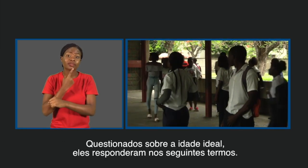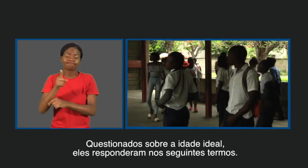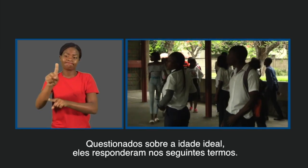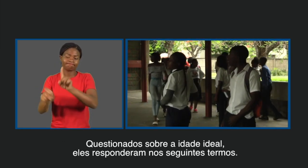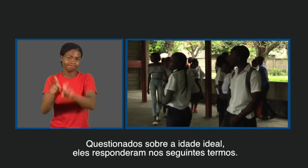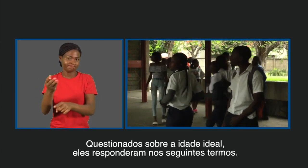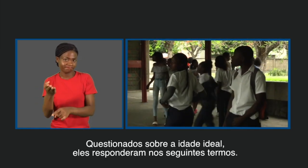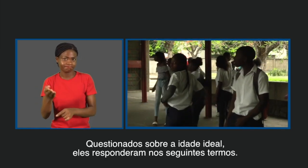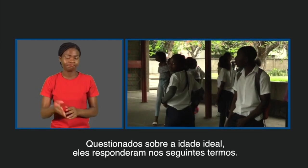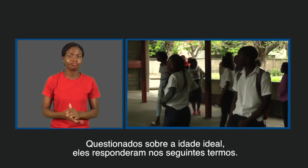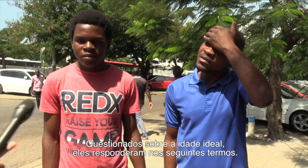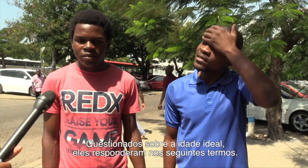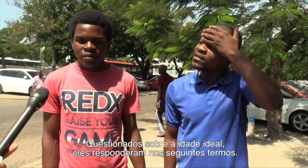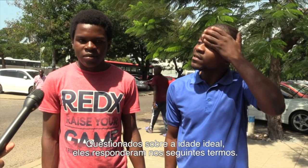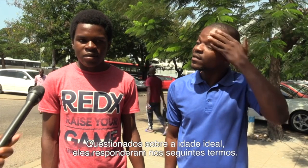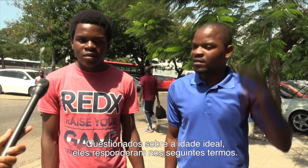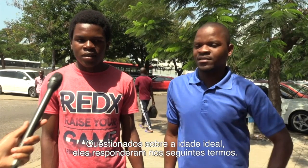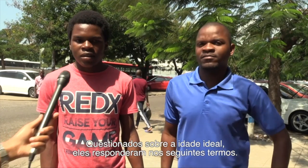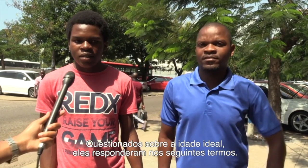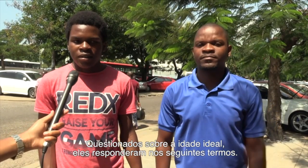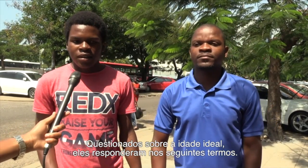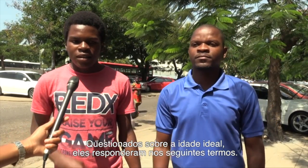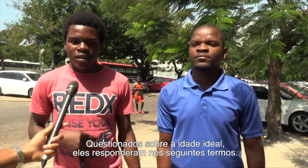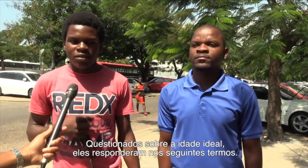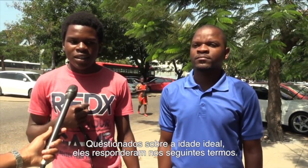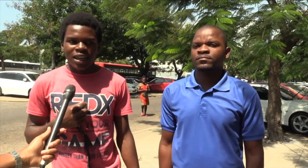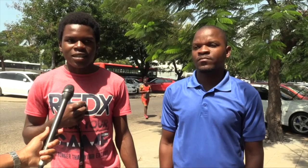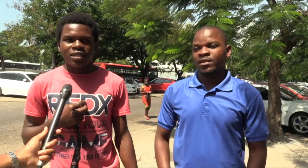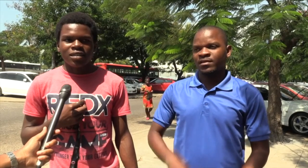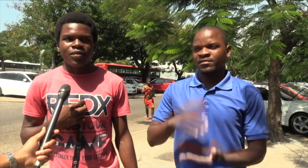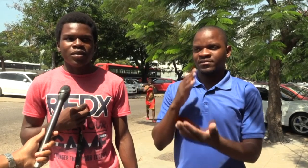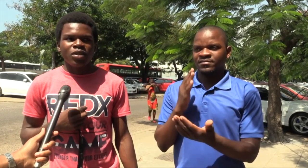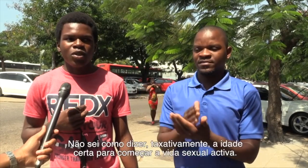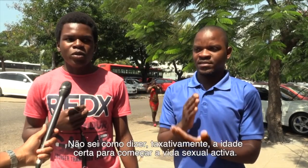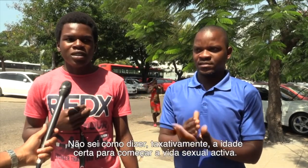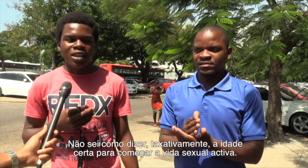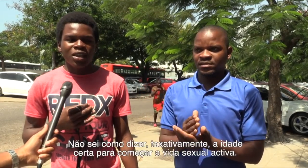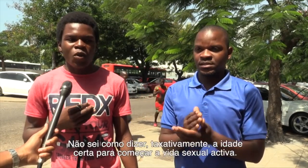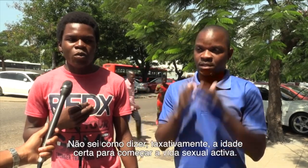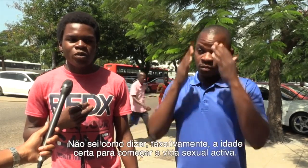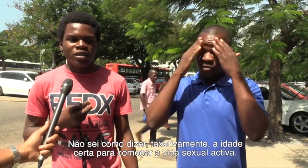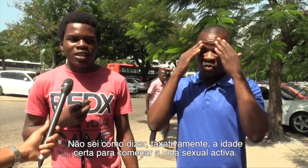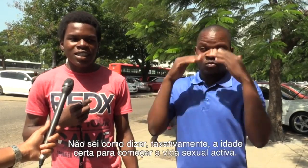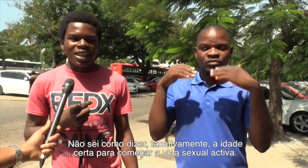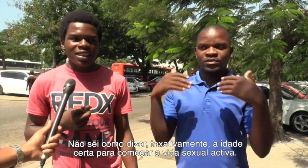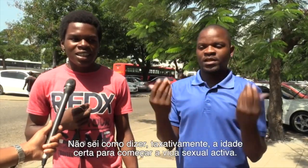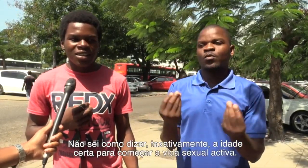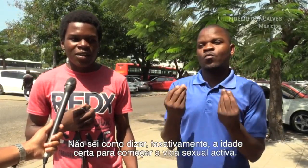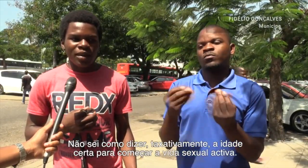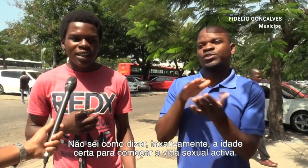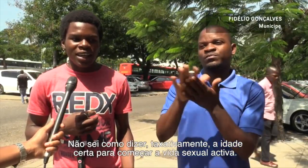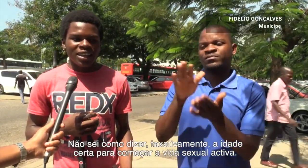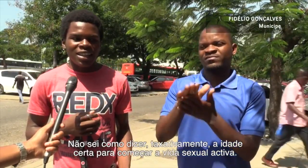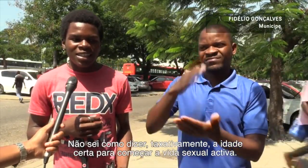questionamos sobre a idade ideal e eles responderam nos seguintes termos Não sei como dizer